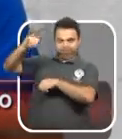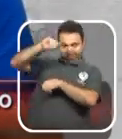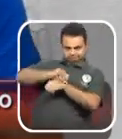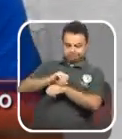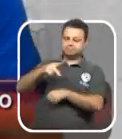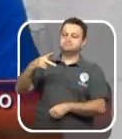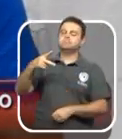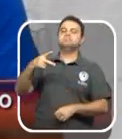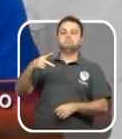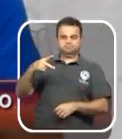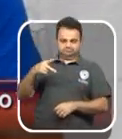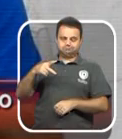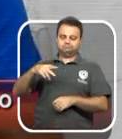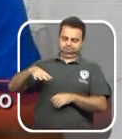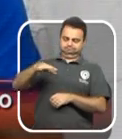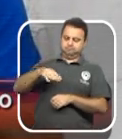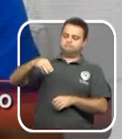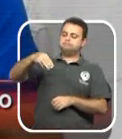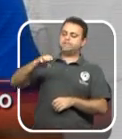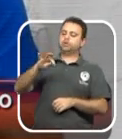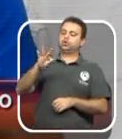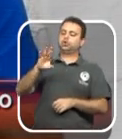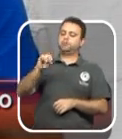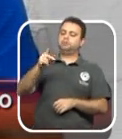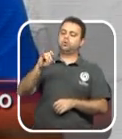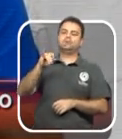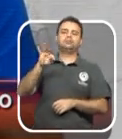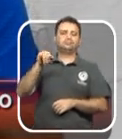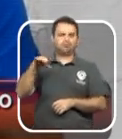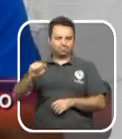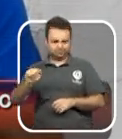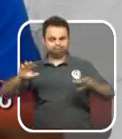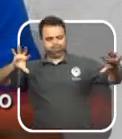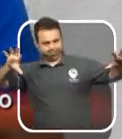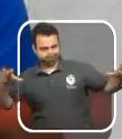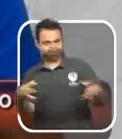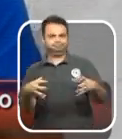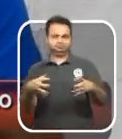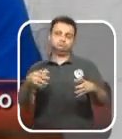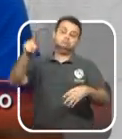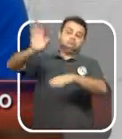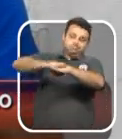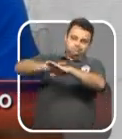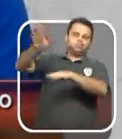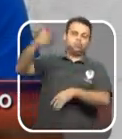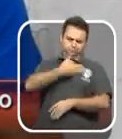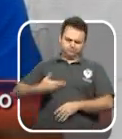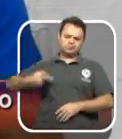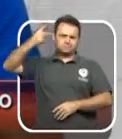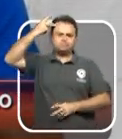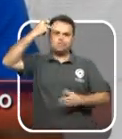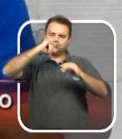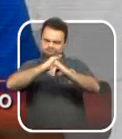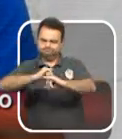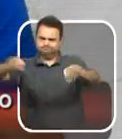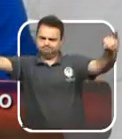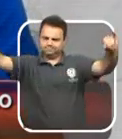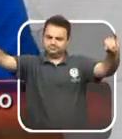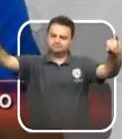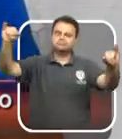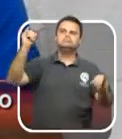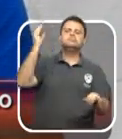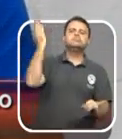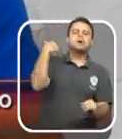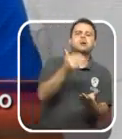iniciativa, gerou uma ação do governo do Estado, porque, a princípio, a região metropolitana